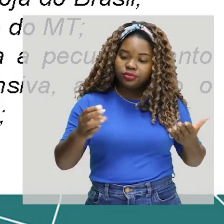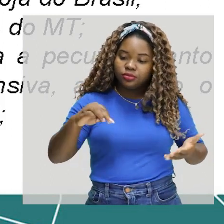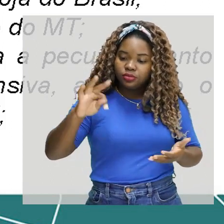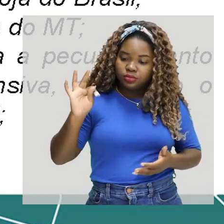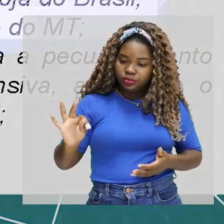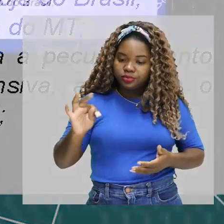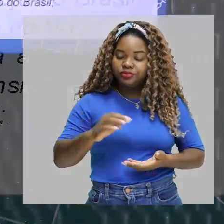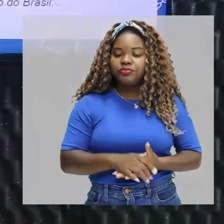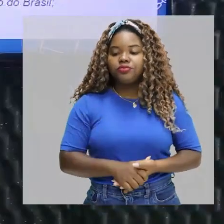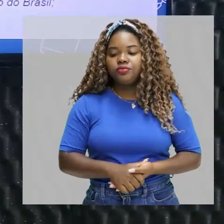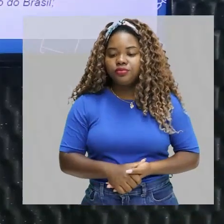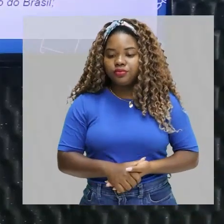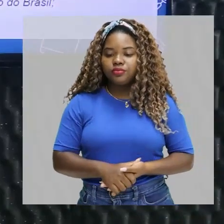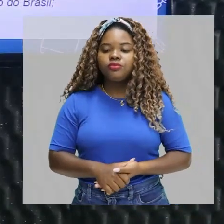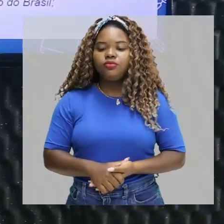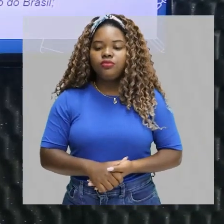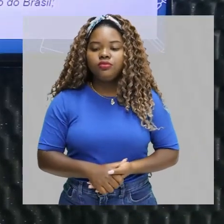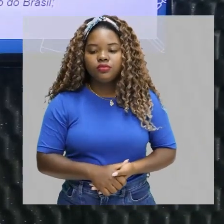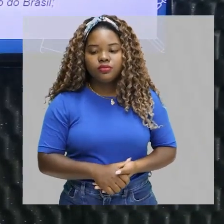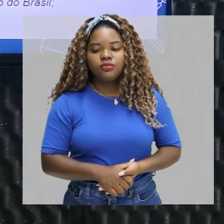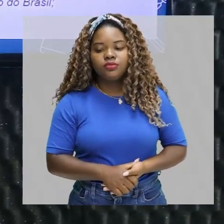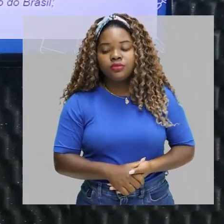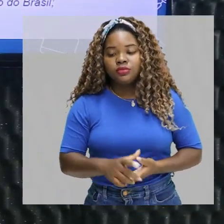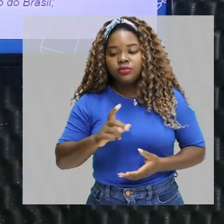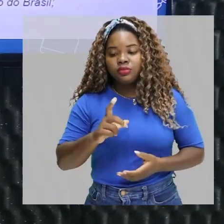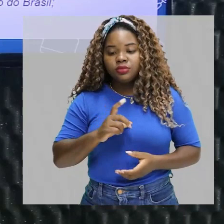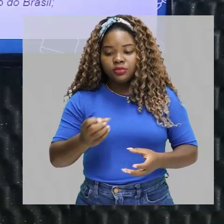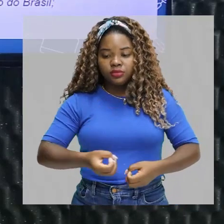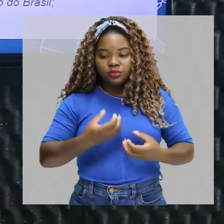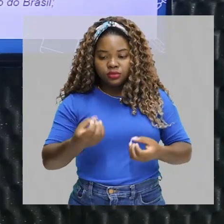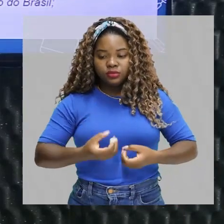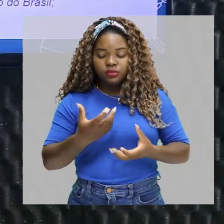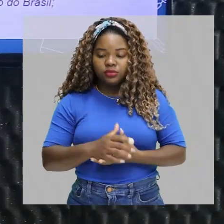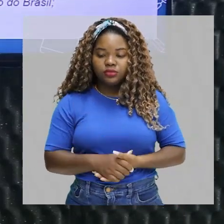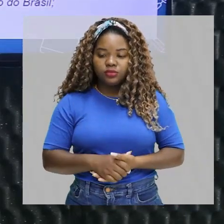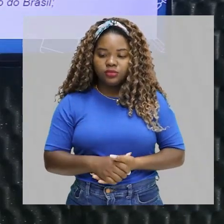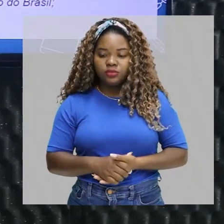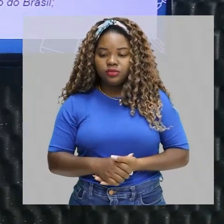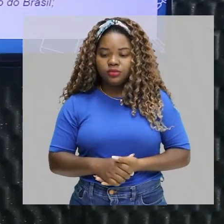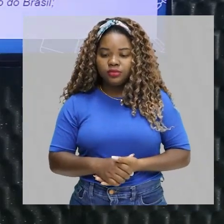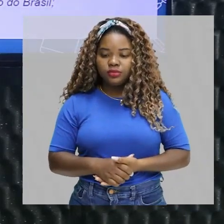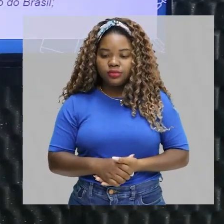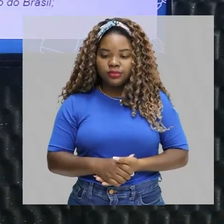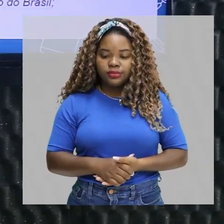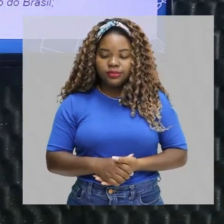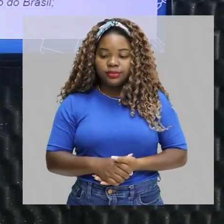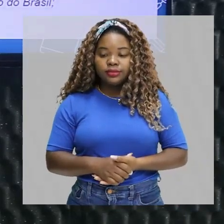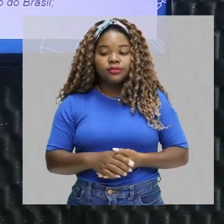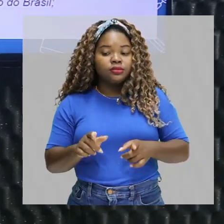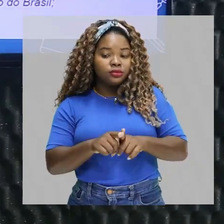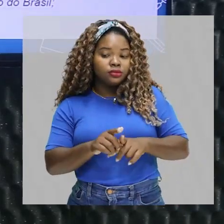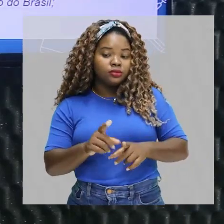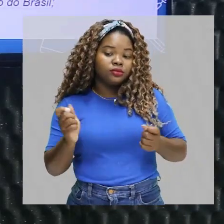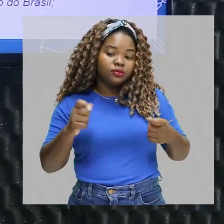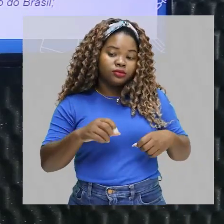a soja O Nosso principal produto existe um grande destaque na produção de soja para o estado do Mato Grosso Tá certo galera mas também